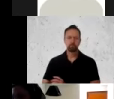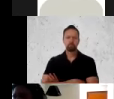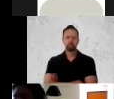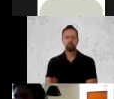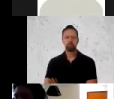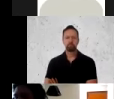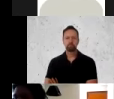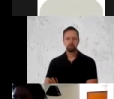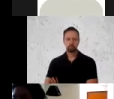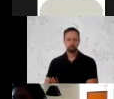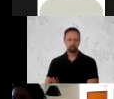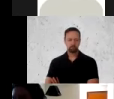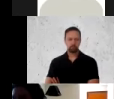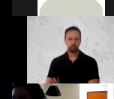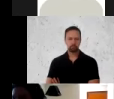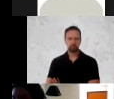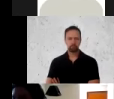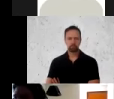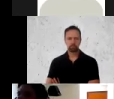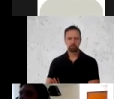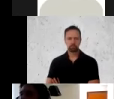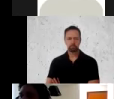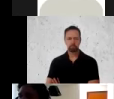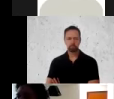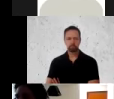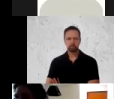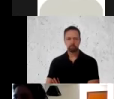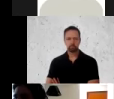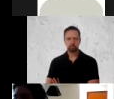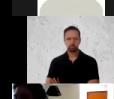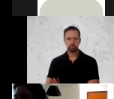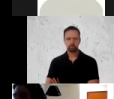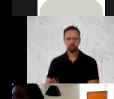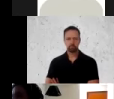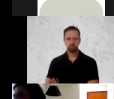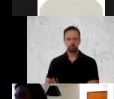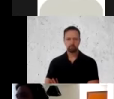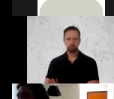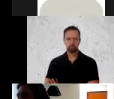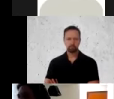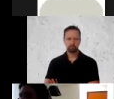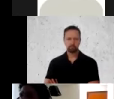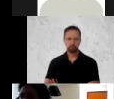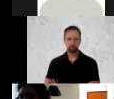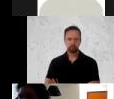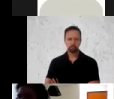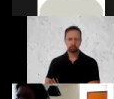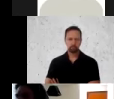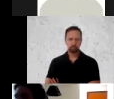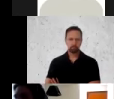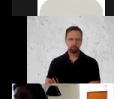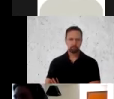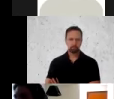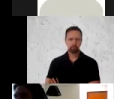sobre os ativos. Os dois resultados aqui são robustos. Já o resultado que ele chama de firm size, que